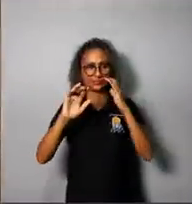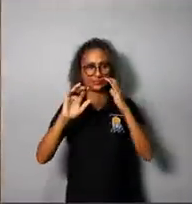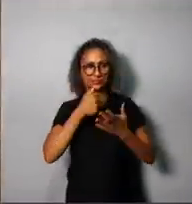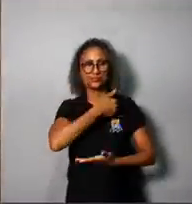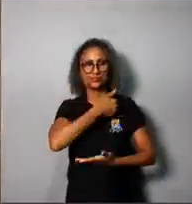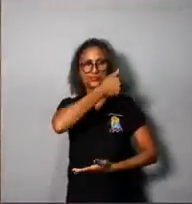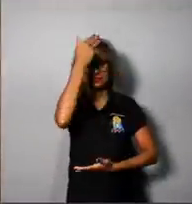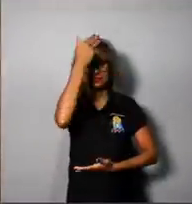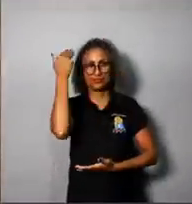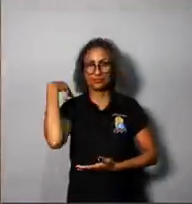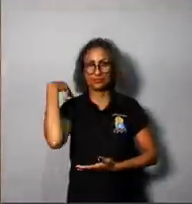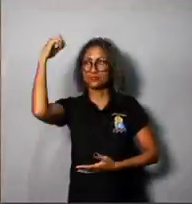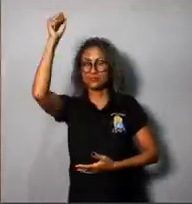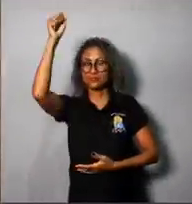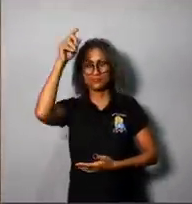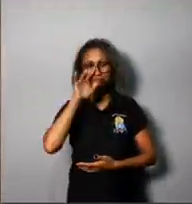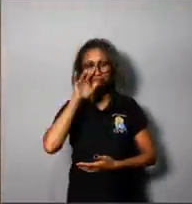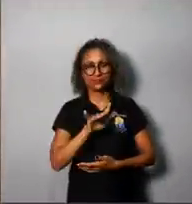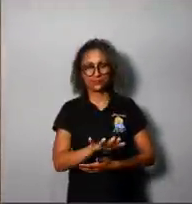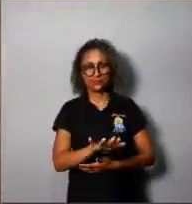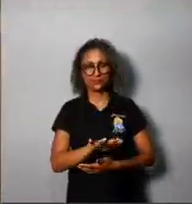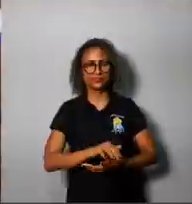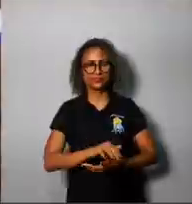da imagem junto conosco antes da bênção.